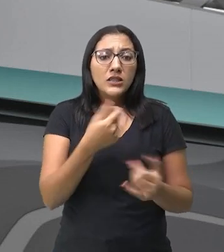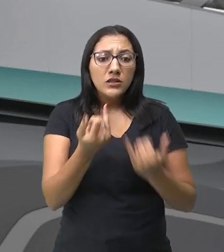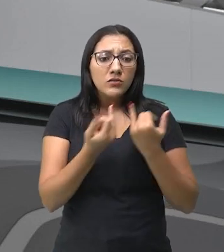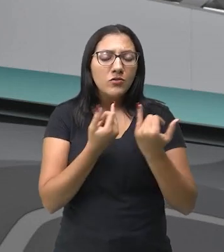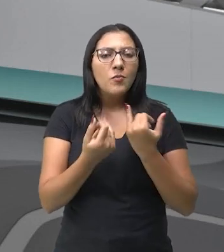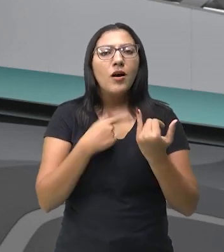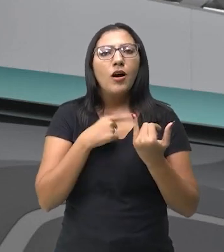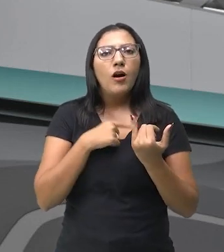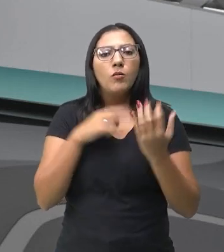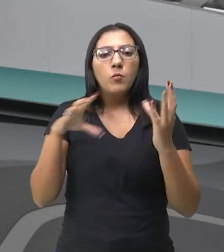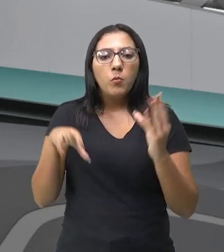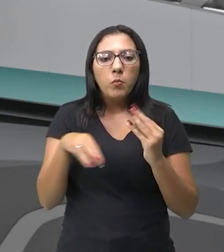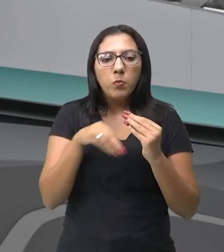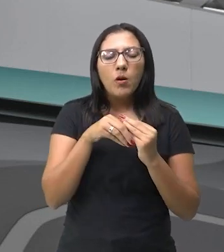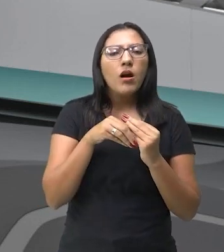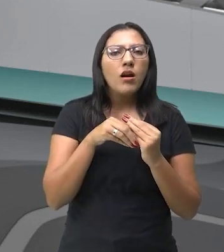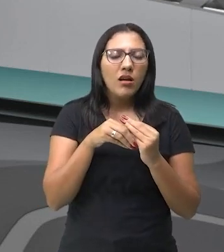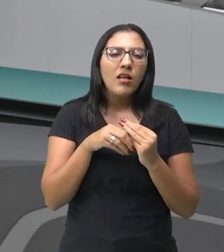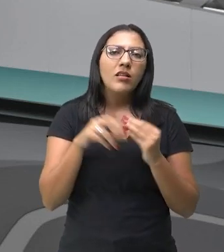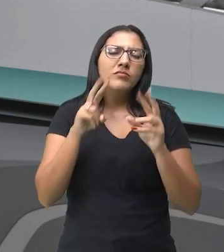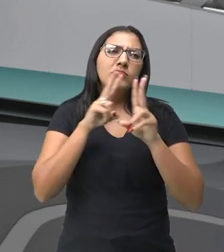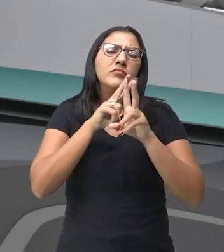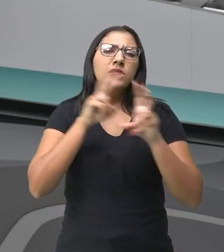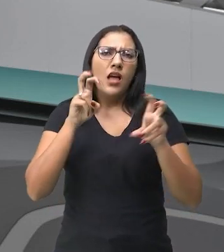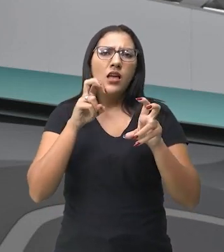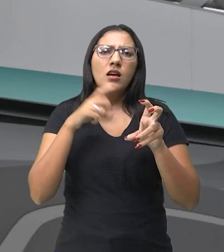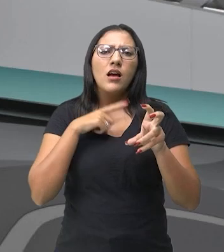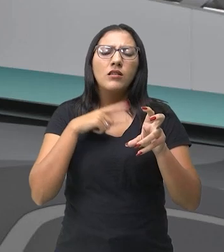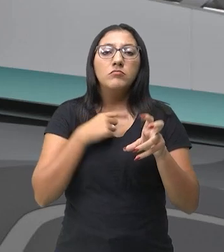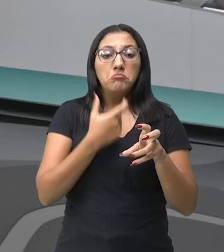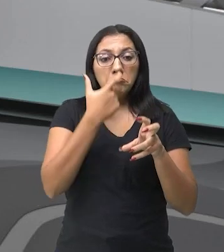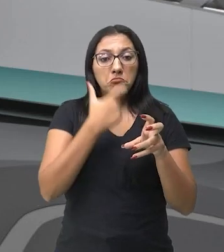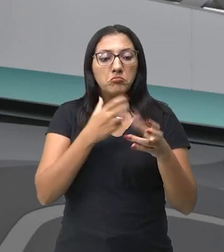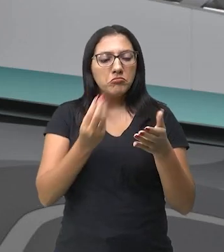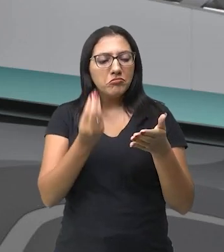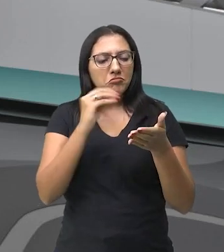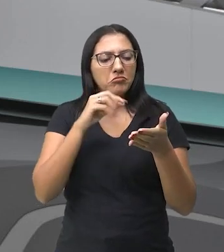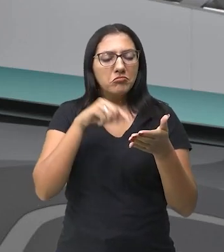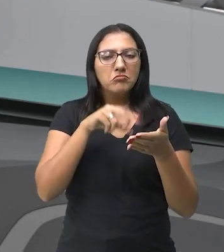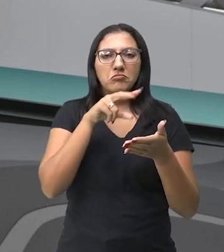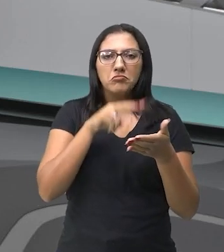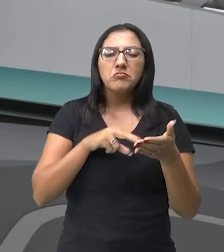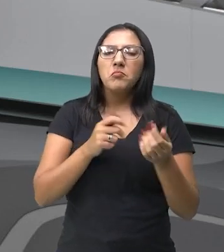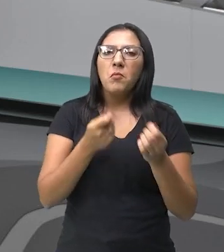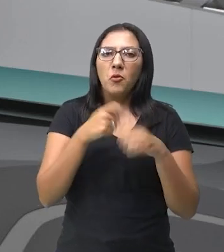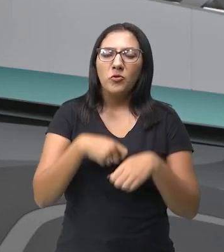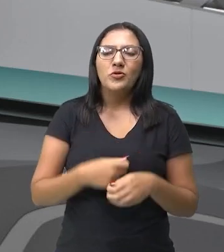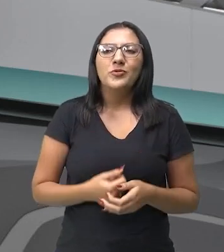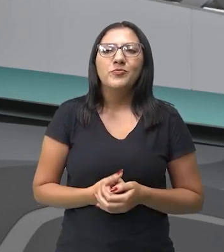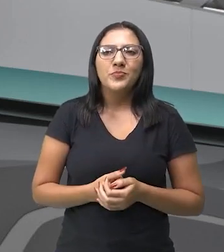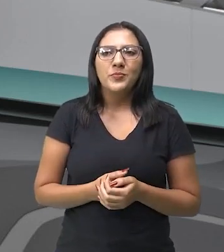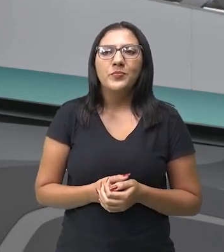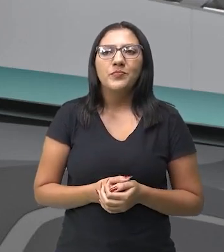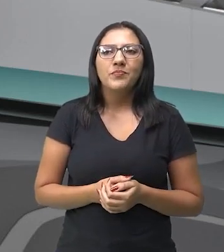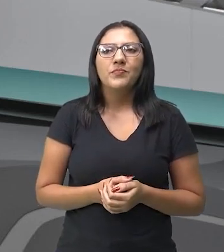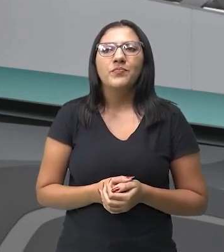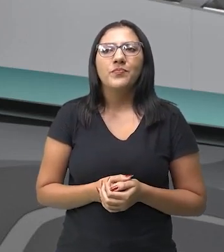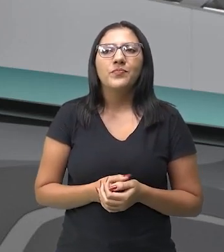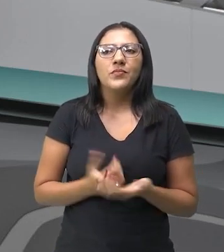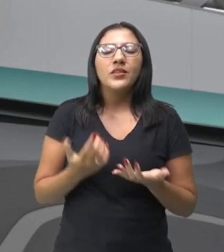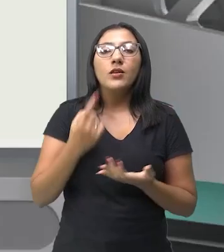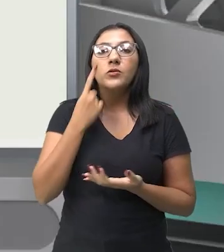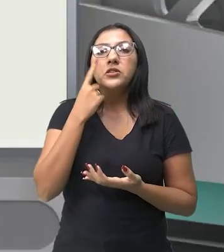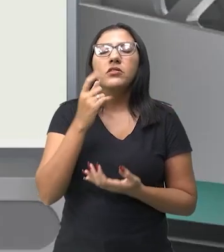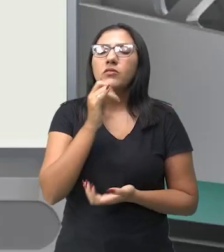gente vai observar agora um exemplo. Esse exemplo que a gente vai ver agora tem a ver com a questão do consumo de água, né?